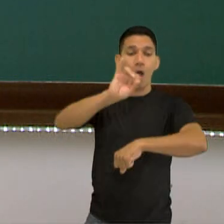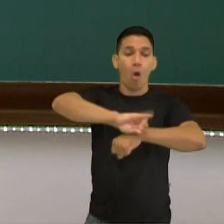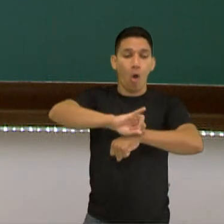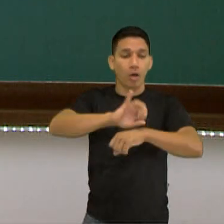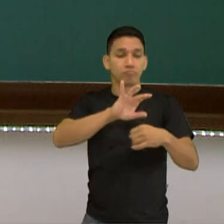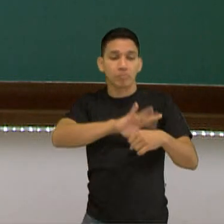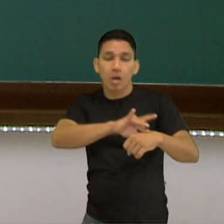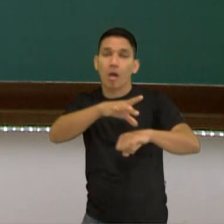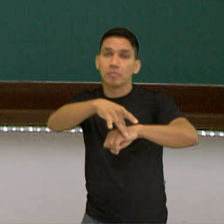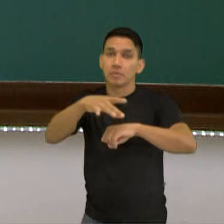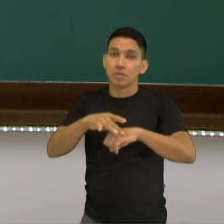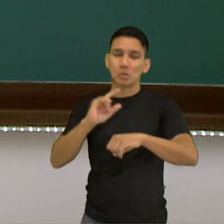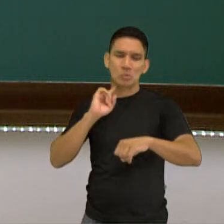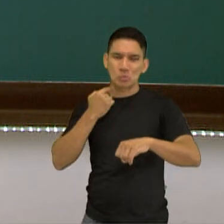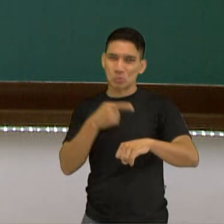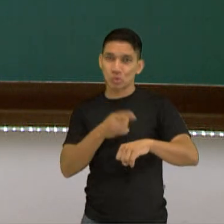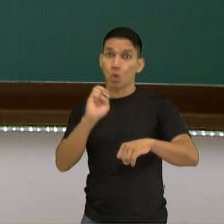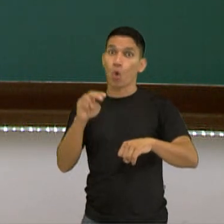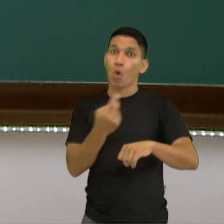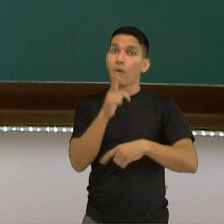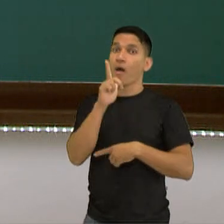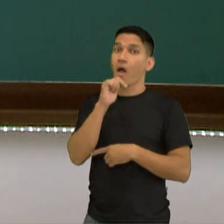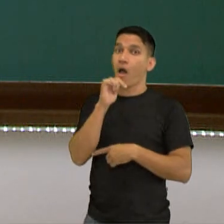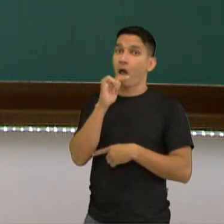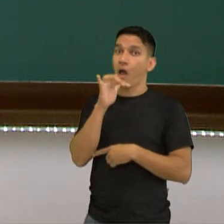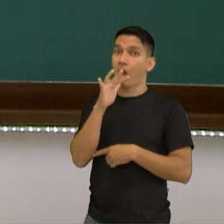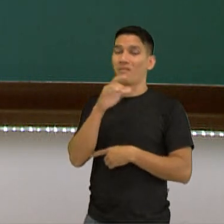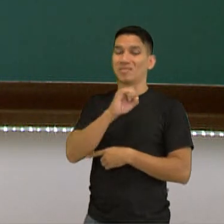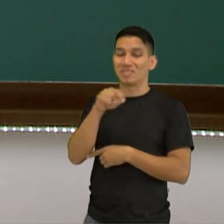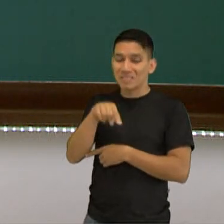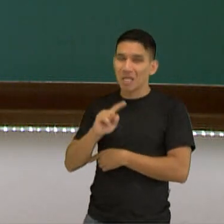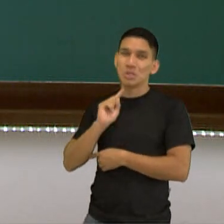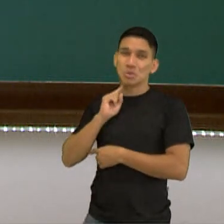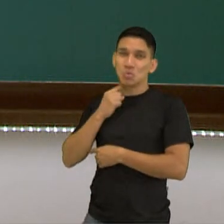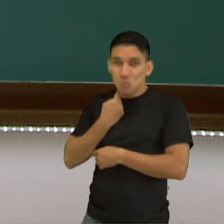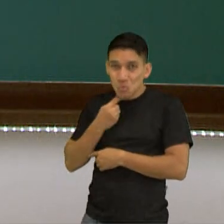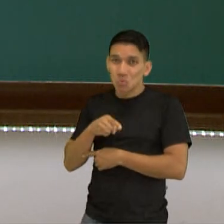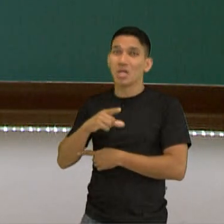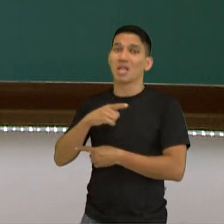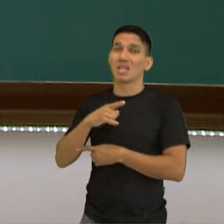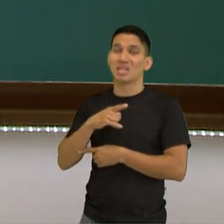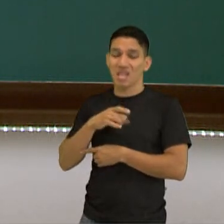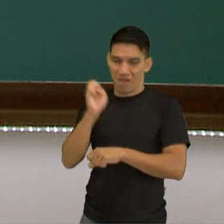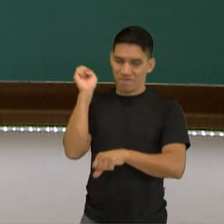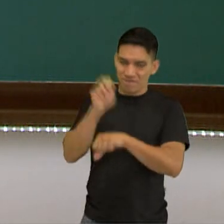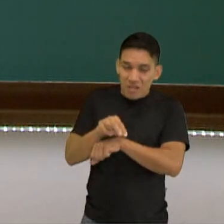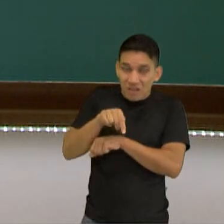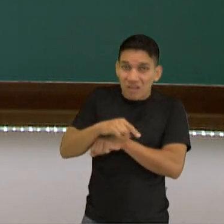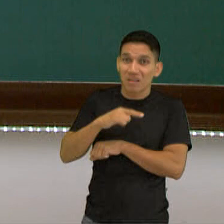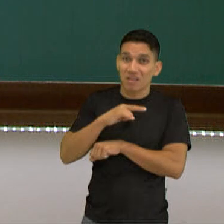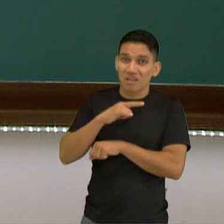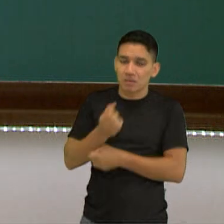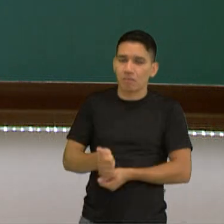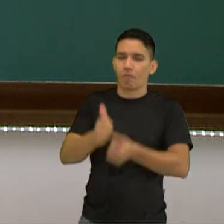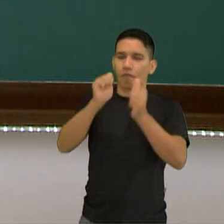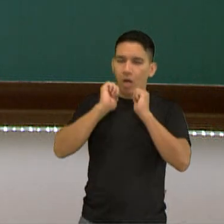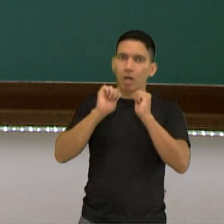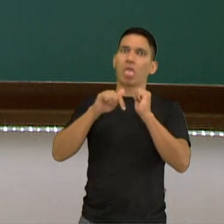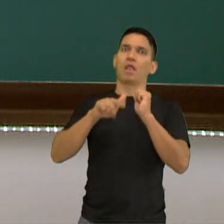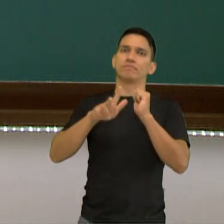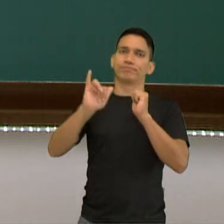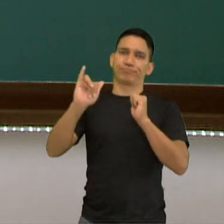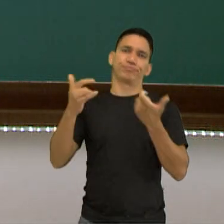como alimentos contaminados ou uma água que seja contaminada, que tenha presença desse vírus.